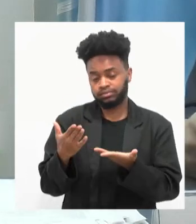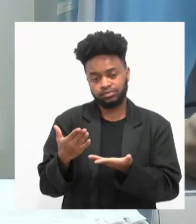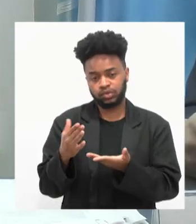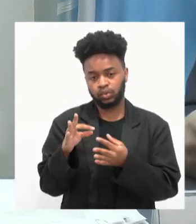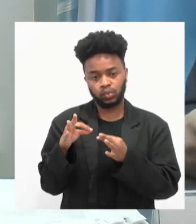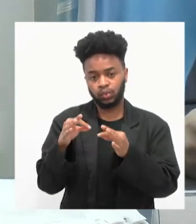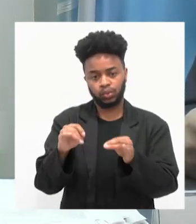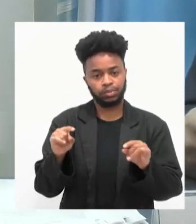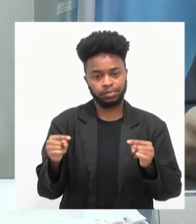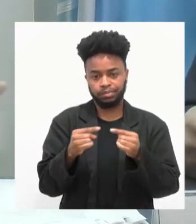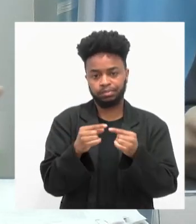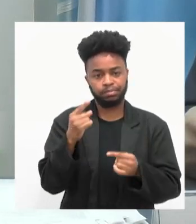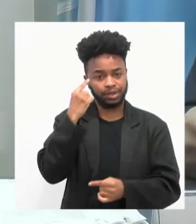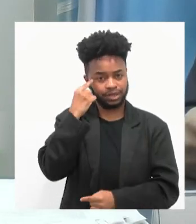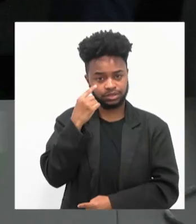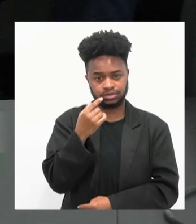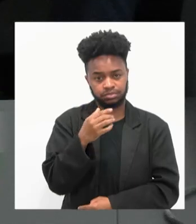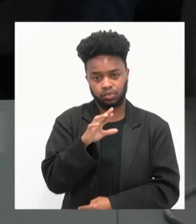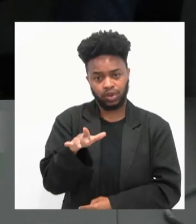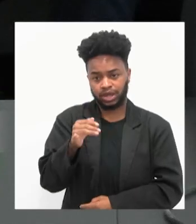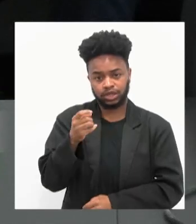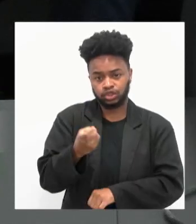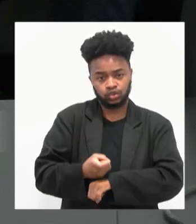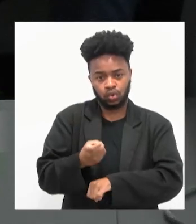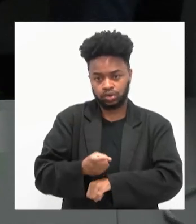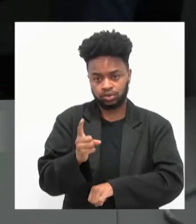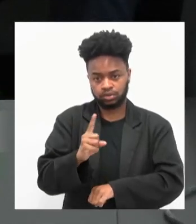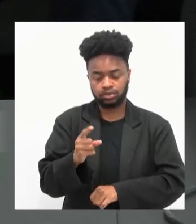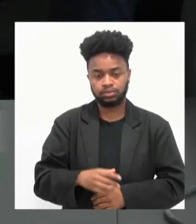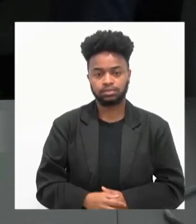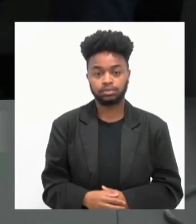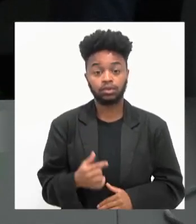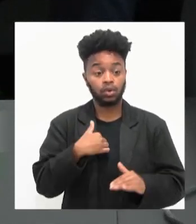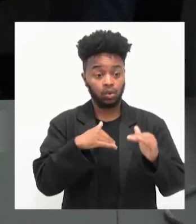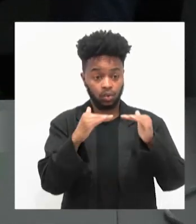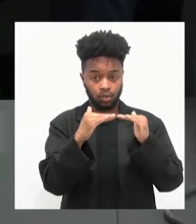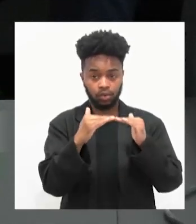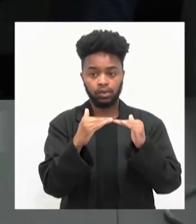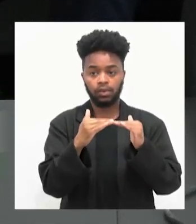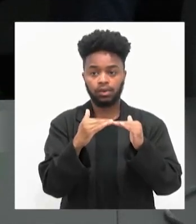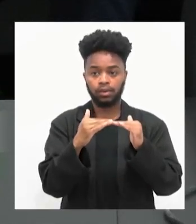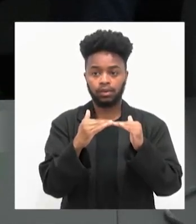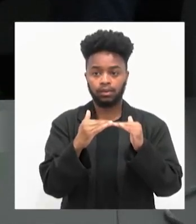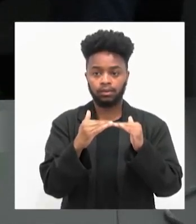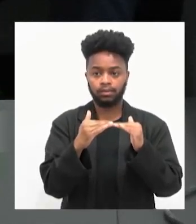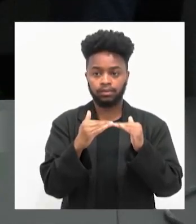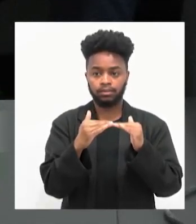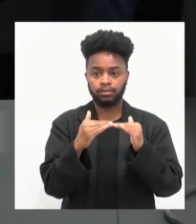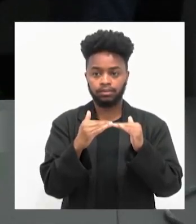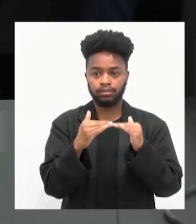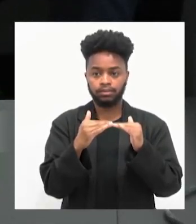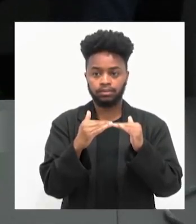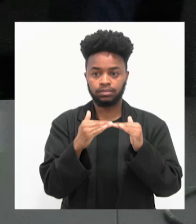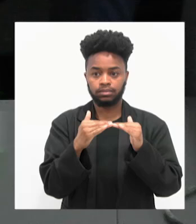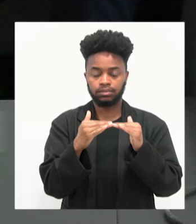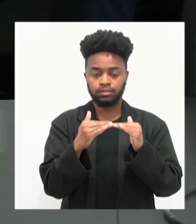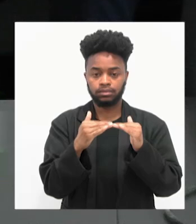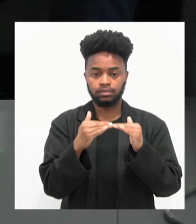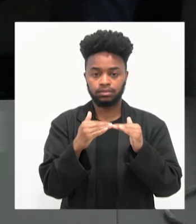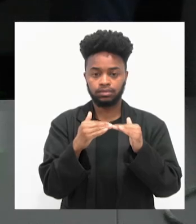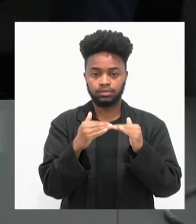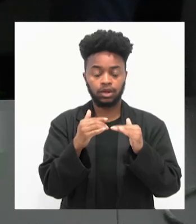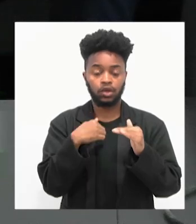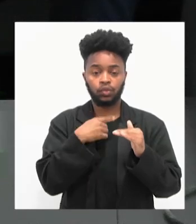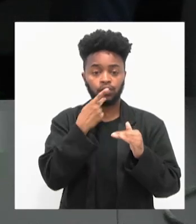idiota. Sim, concordo com o senhor, só que isso não foi como é que eu falo? Fique tranquilo, não estou colocando na